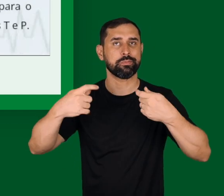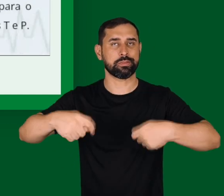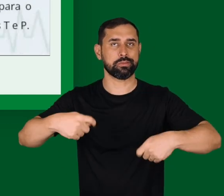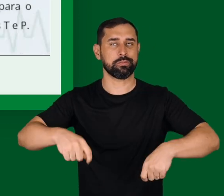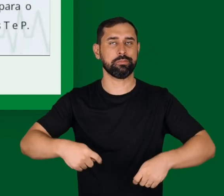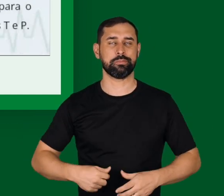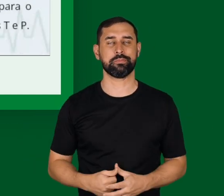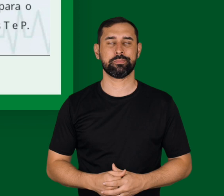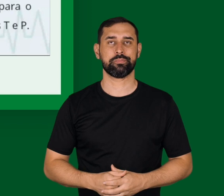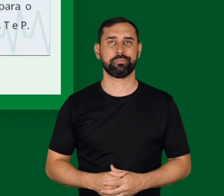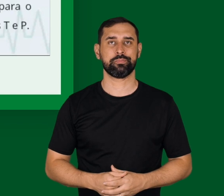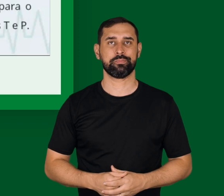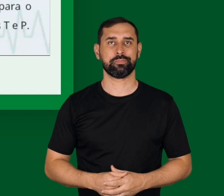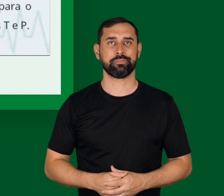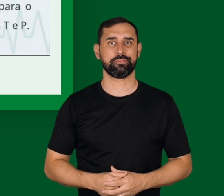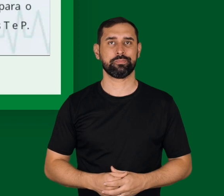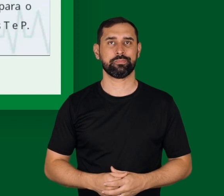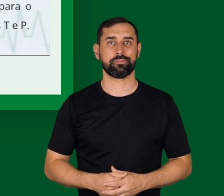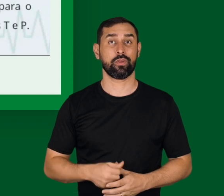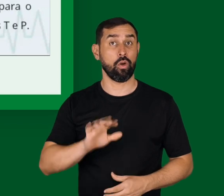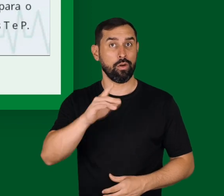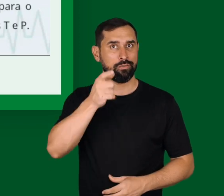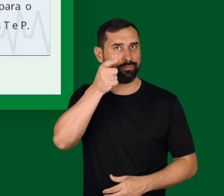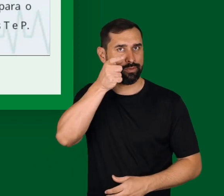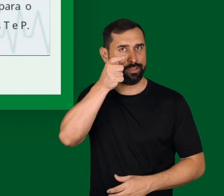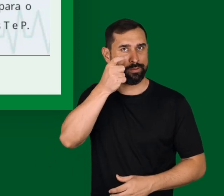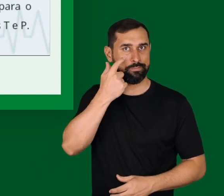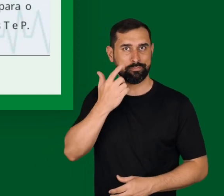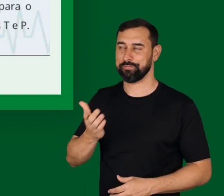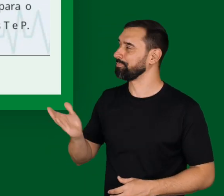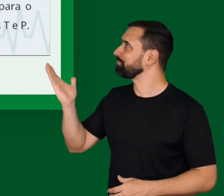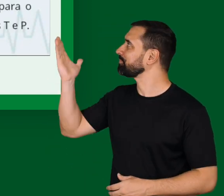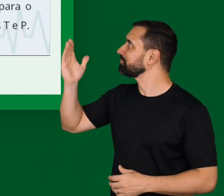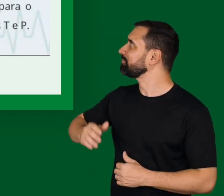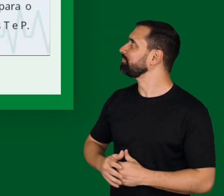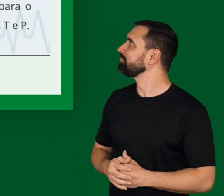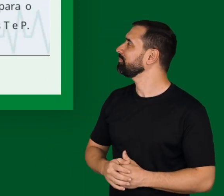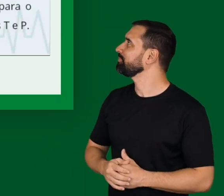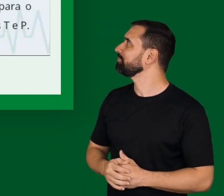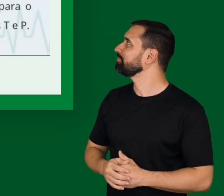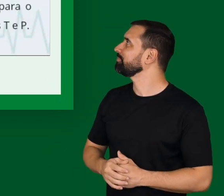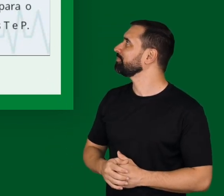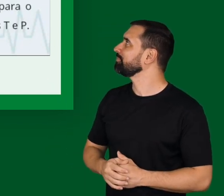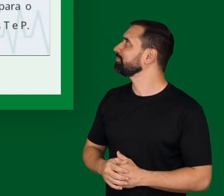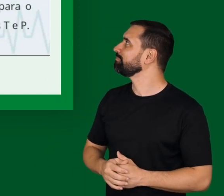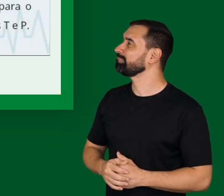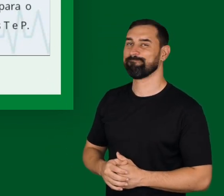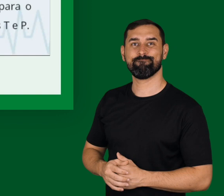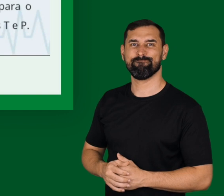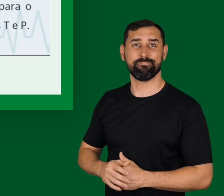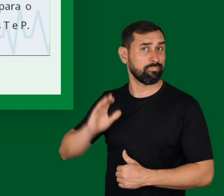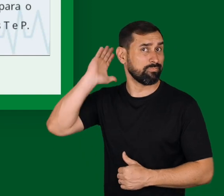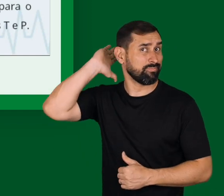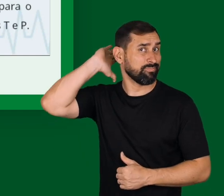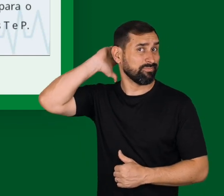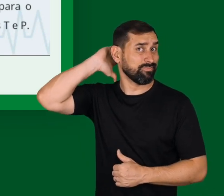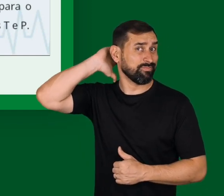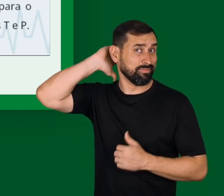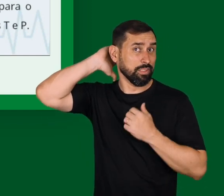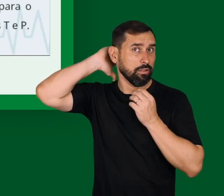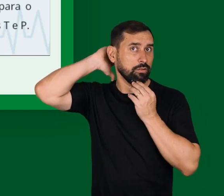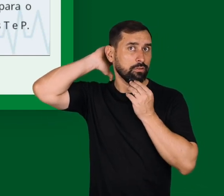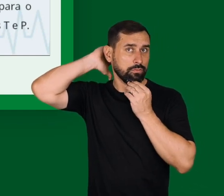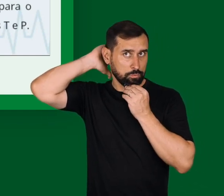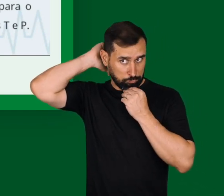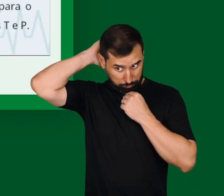língua. Então, olha só, olha que interessante, né? A criança está aqui, ó, tá vendo? O occipito é muito alto. Então, a gente